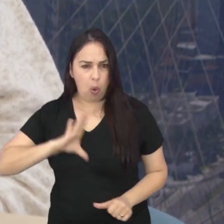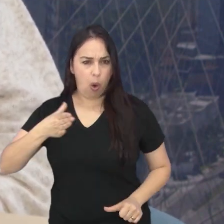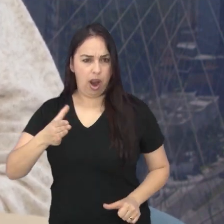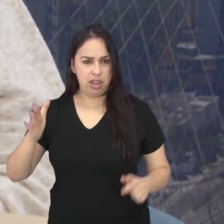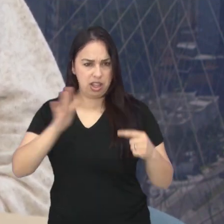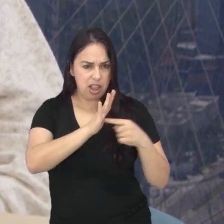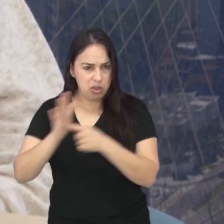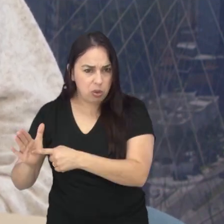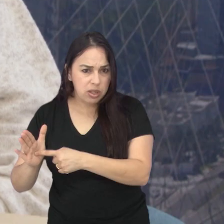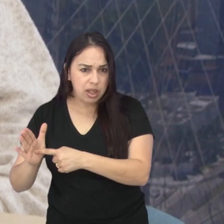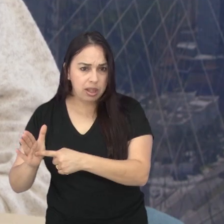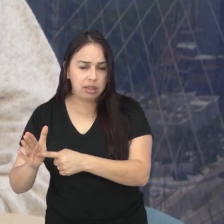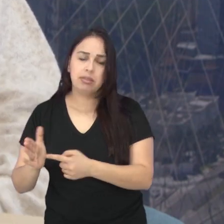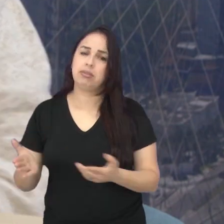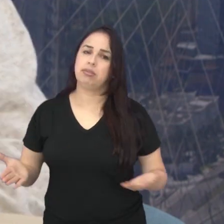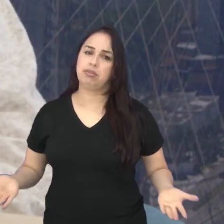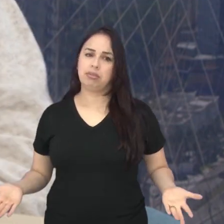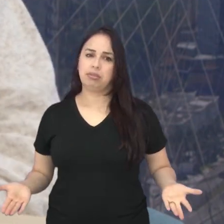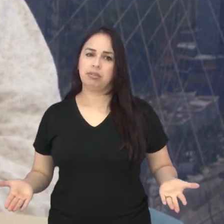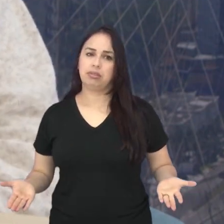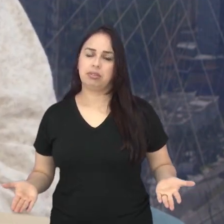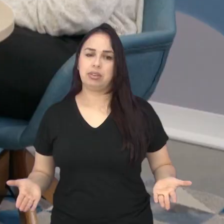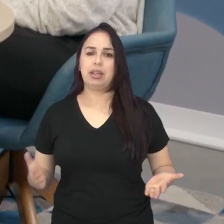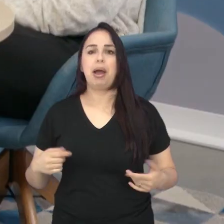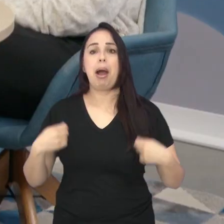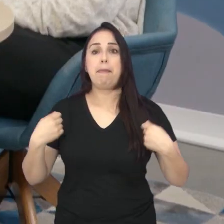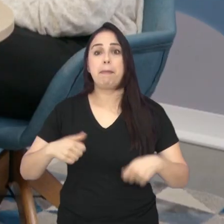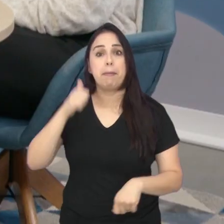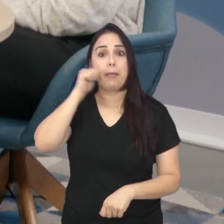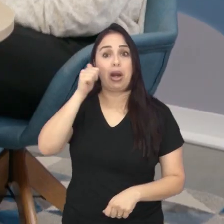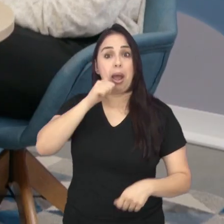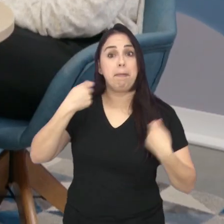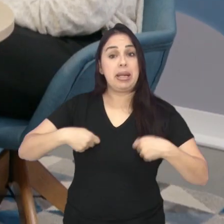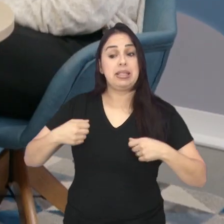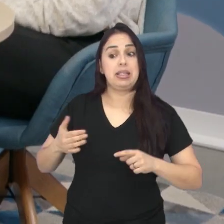que o fundamento... nesse momento, né? A mulher, ela precisa ser acolhida e ela